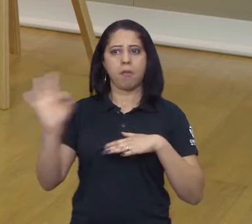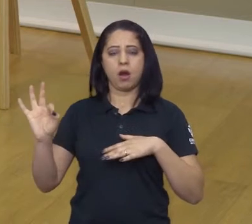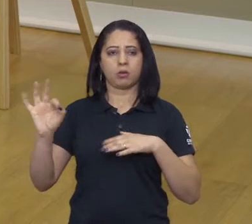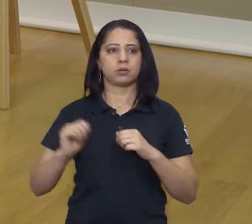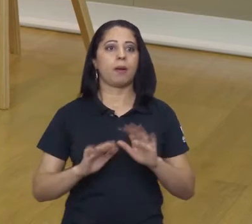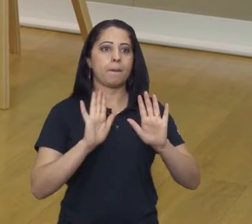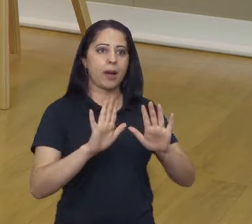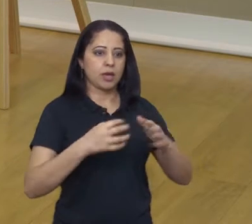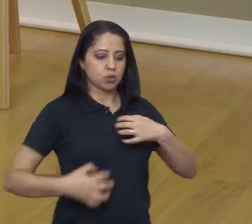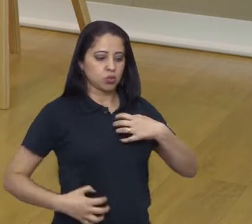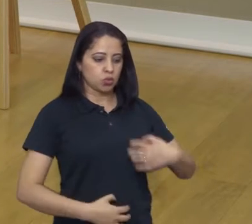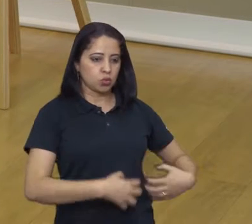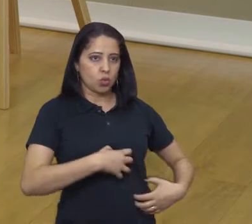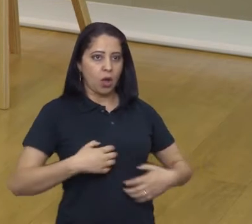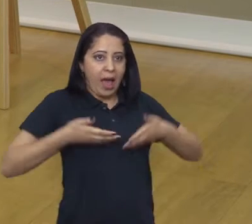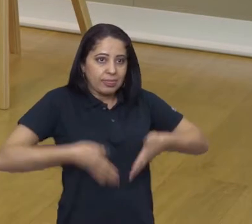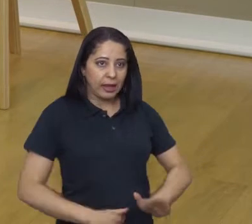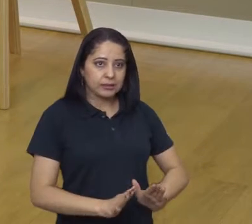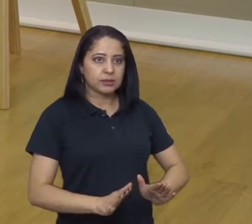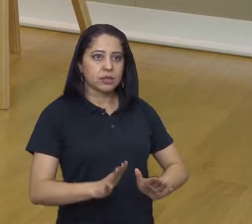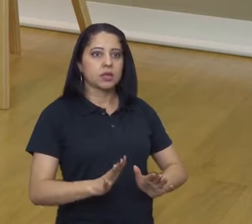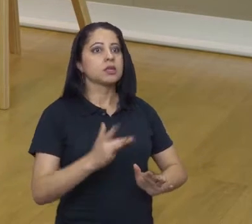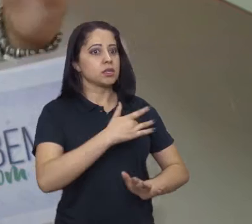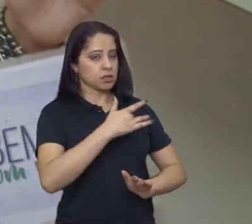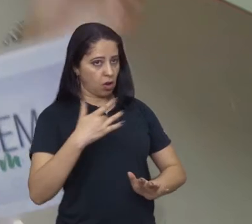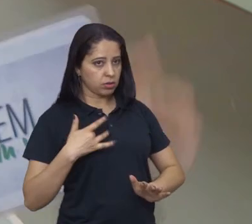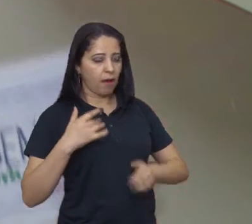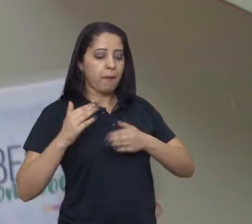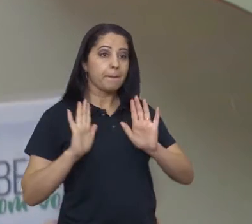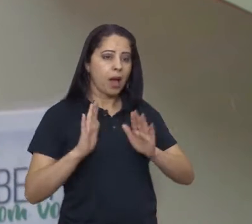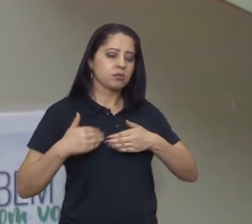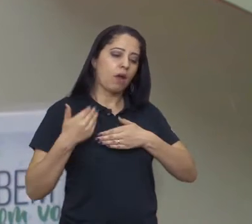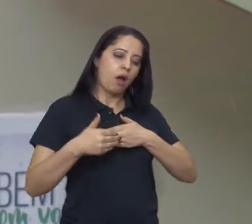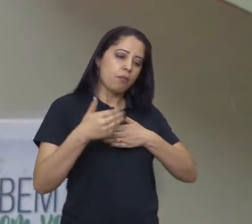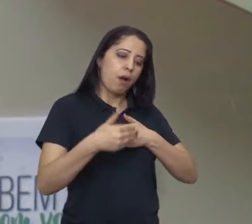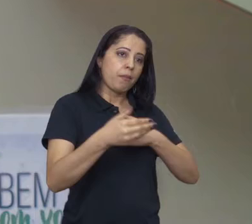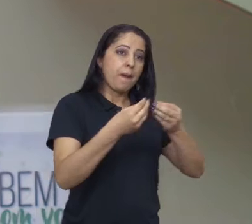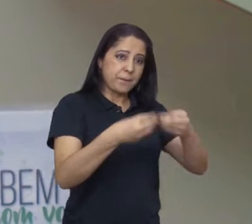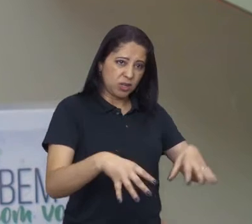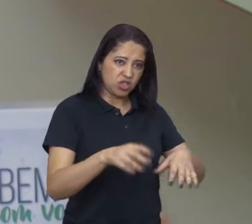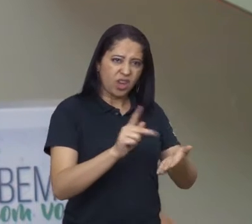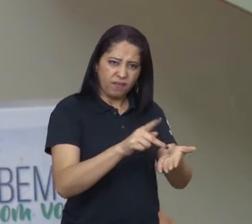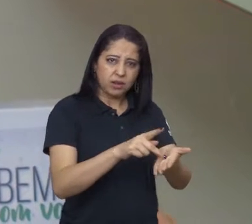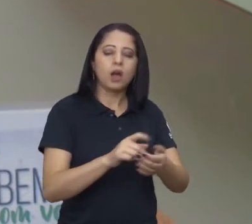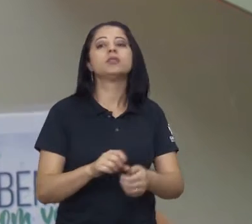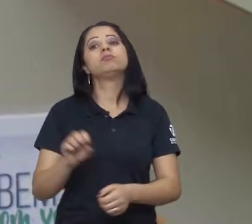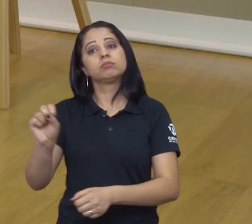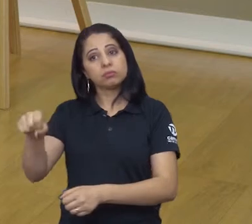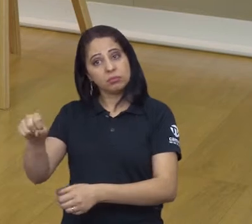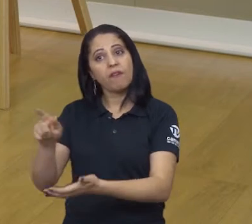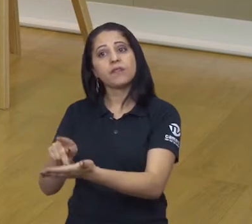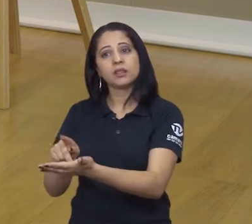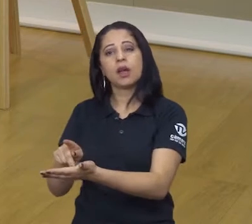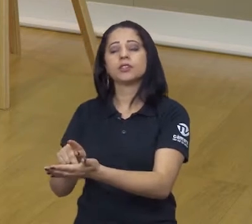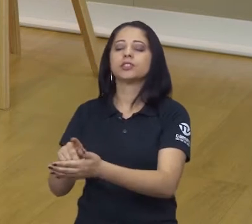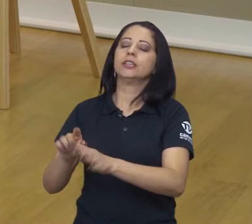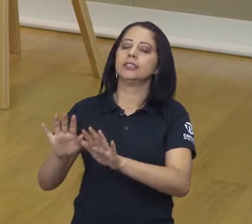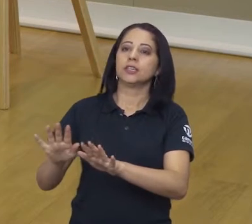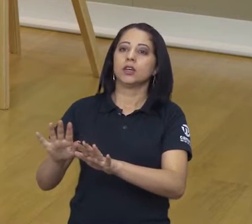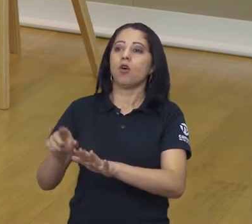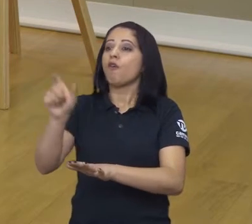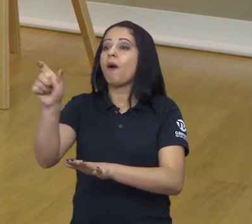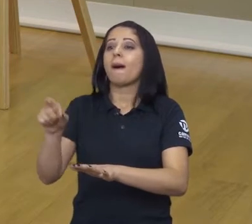nasce a gente nasce com todos os órgãos com a mesma idade a gente que vai judiando ali no decorrer da vida jando o negócio é o que você vai fazendo ao longo da tua vida as